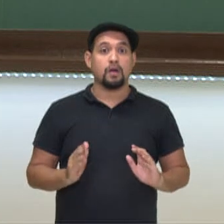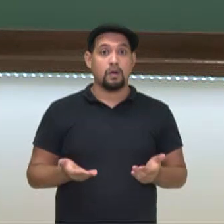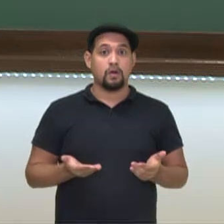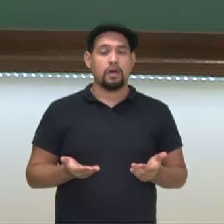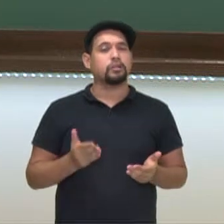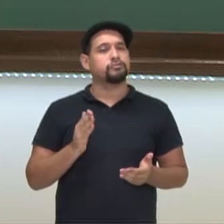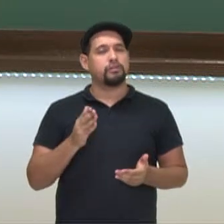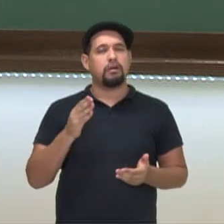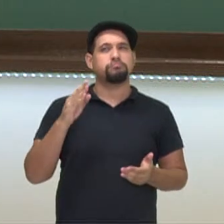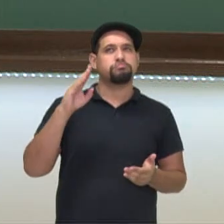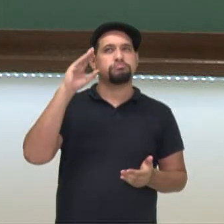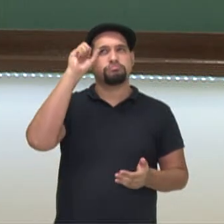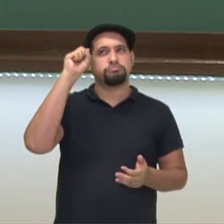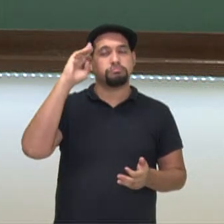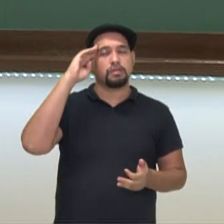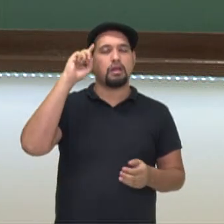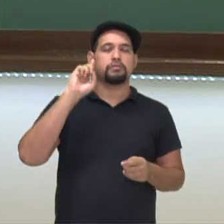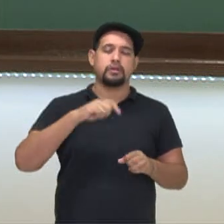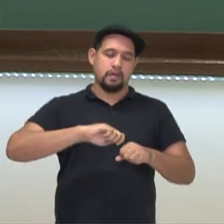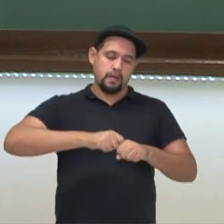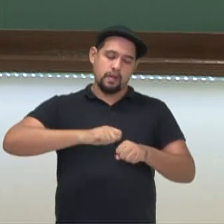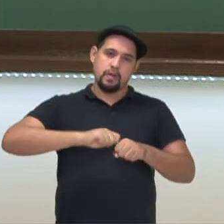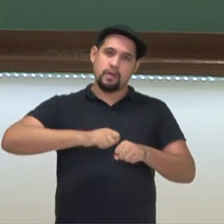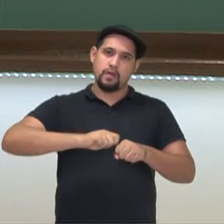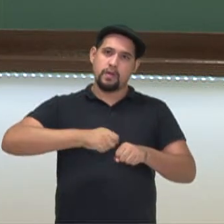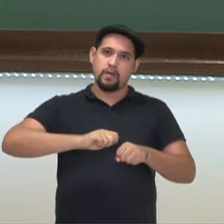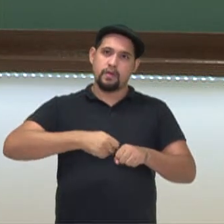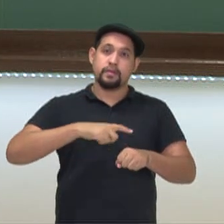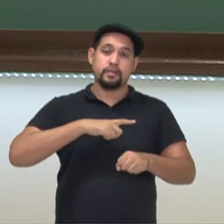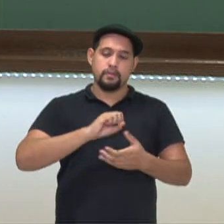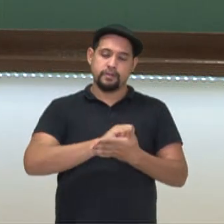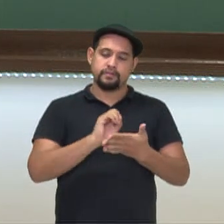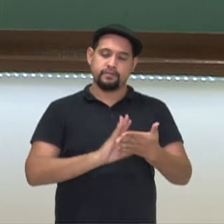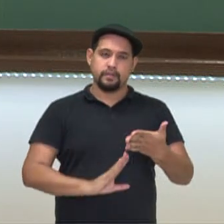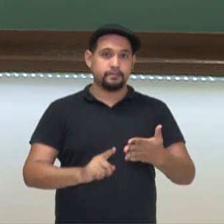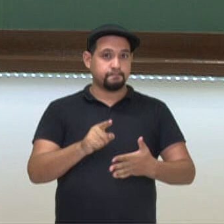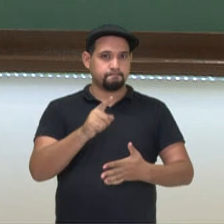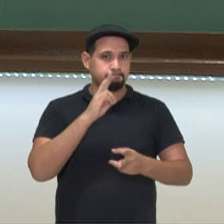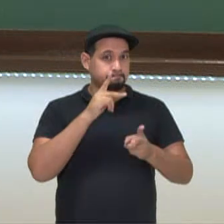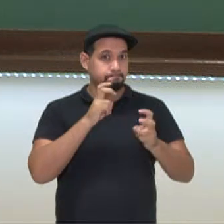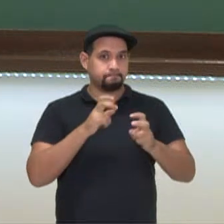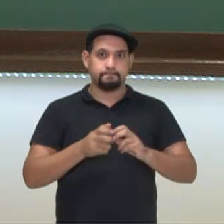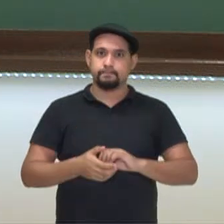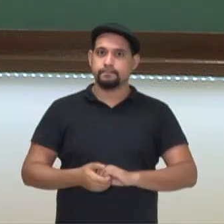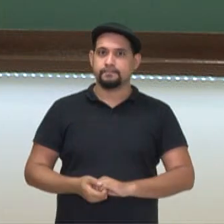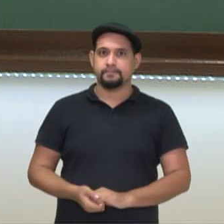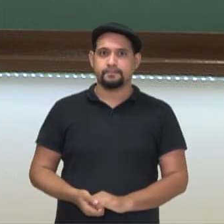que a gente já pegou a ideia do custo do parafuso, eu tenho mais um exercício para você. Dá uma olhadinha.